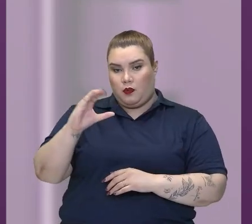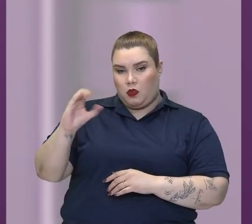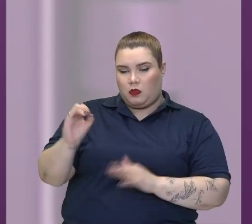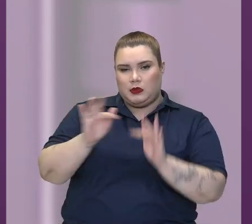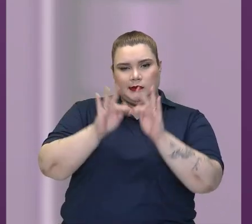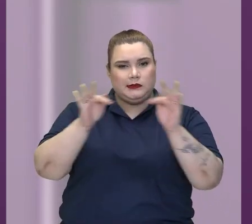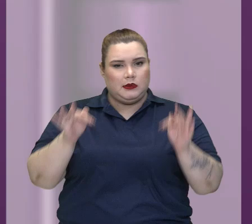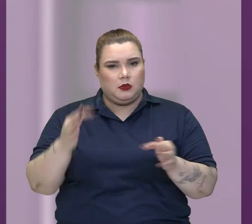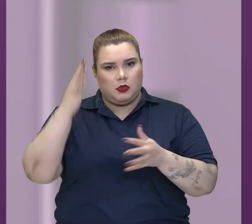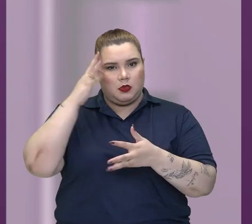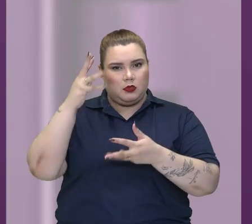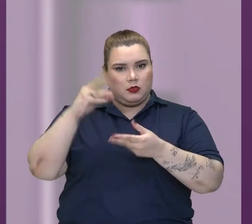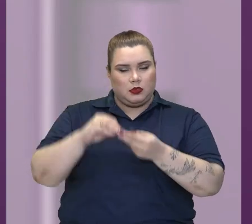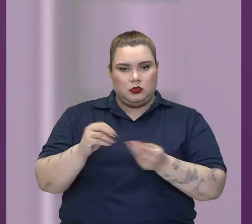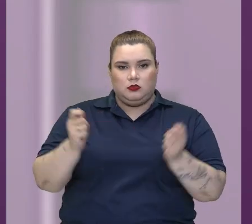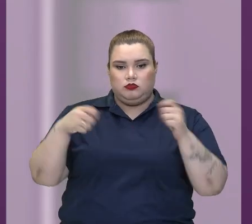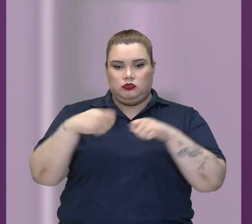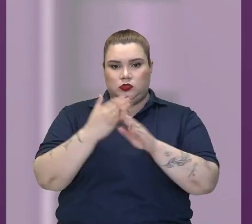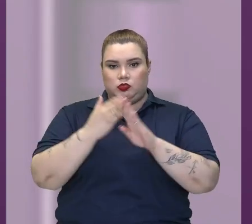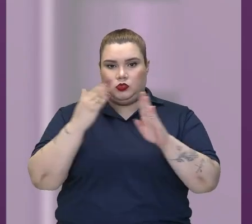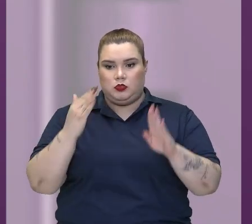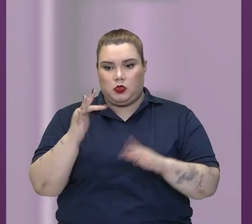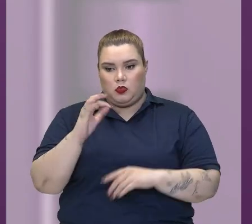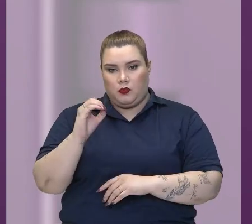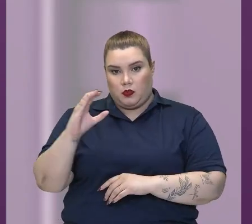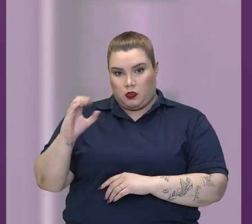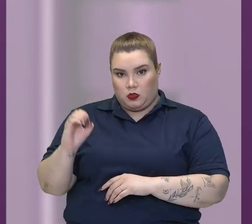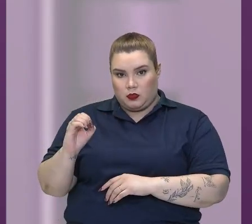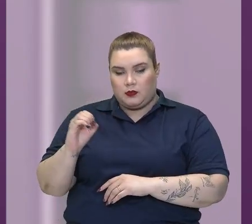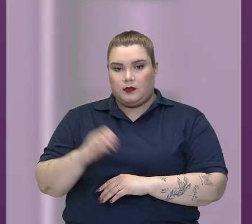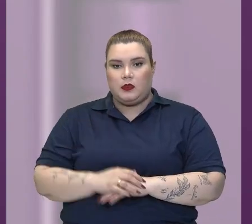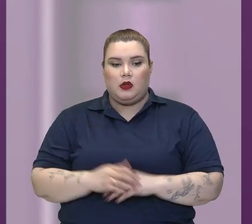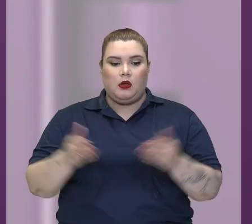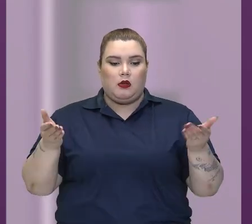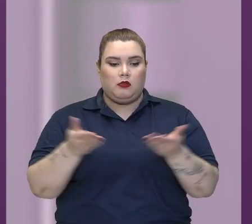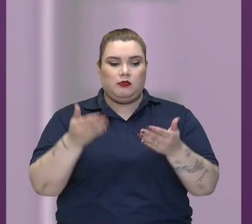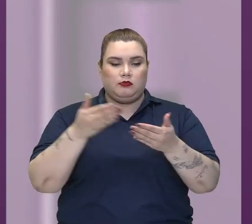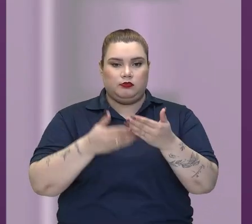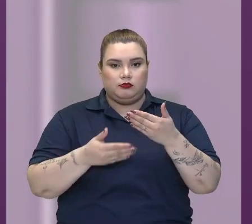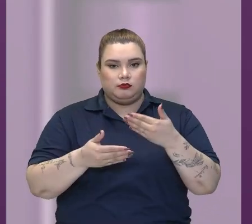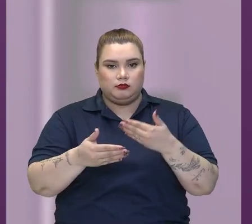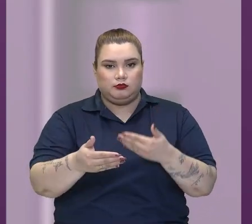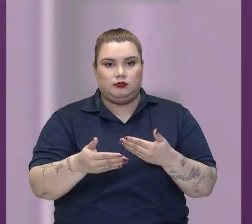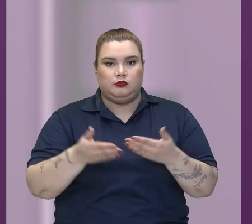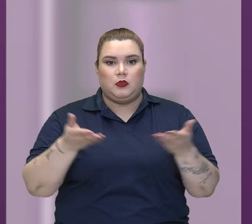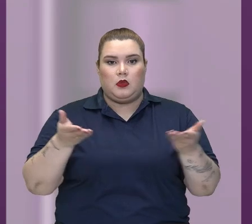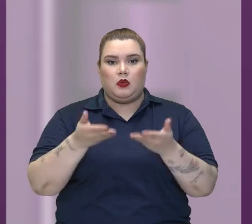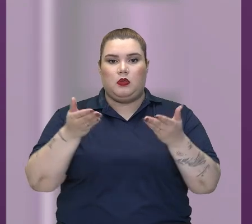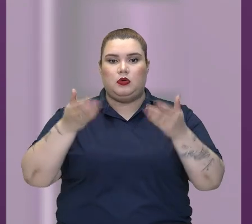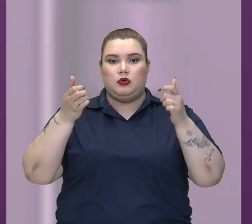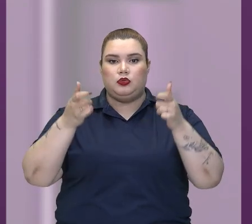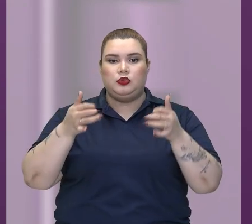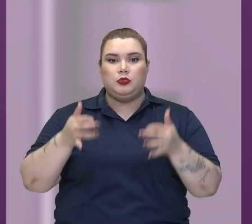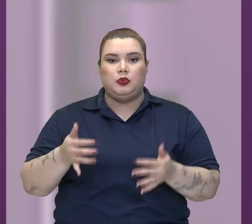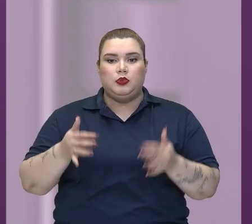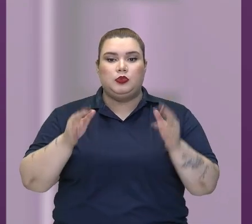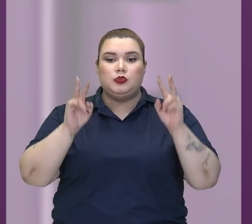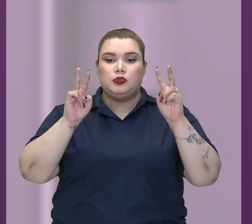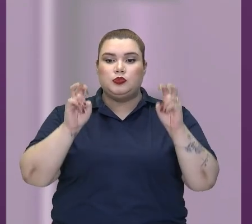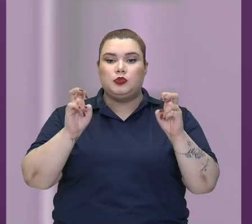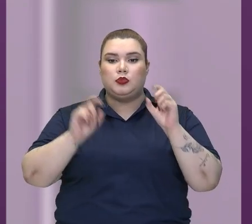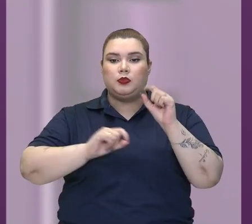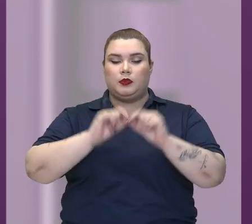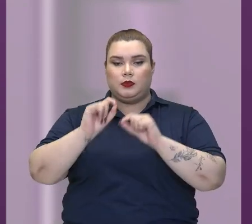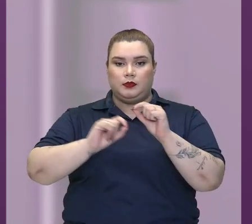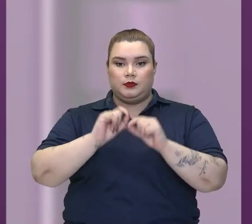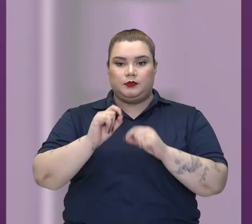simples a compreensão de como é que a gente obtém o foco de uma elipse, nós vamos seguir em frente aí, agora falando sobre